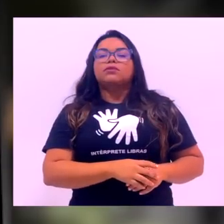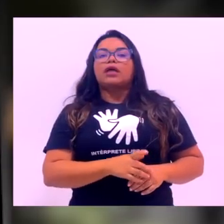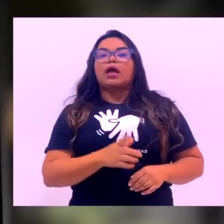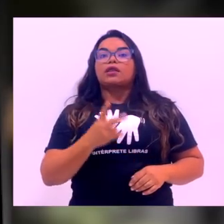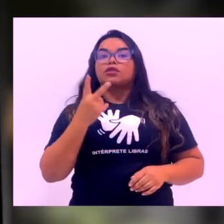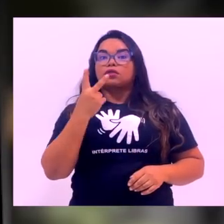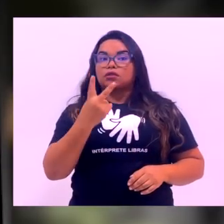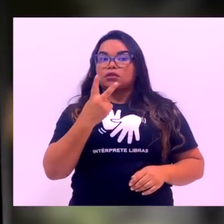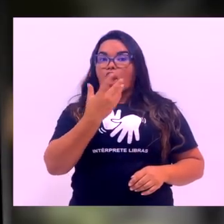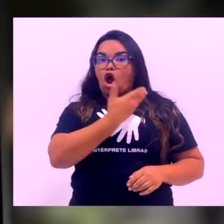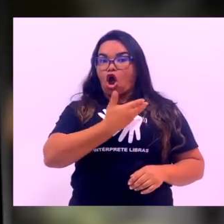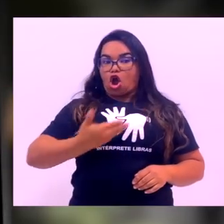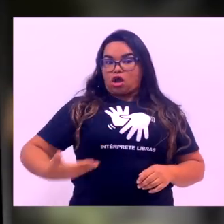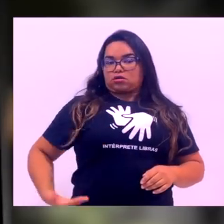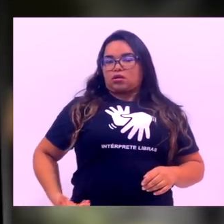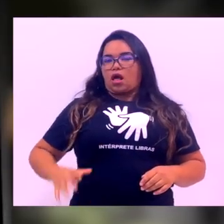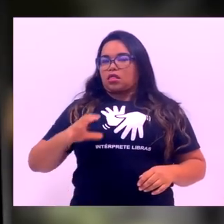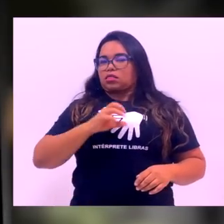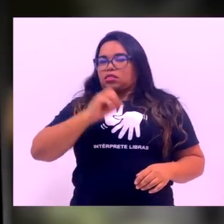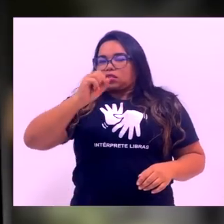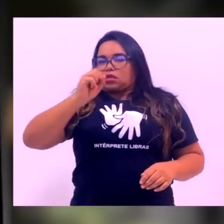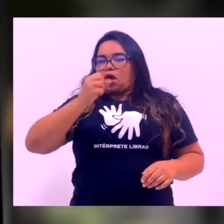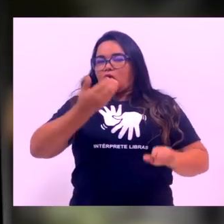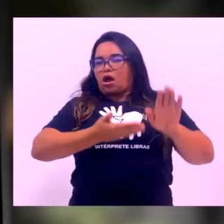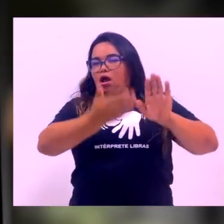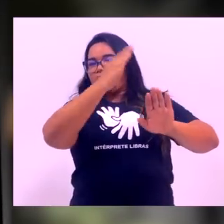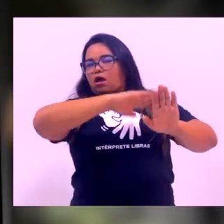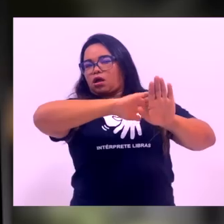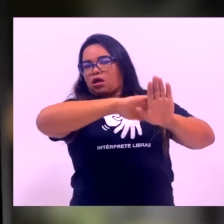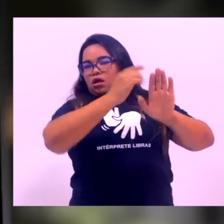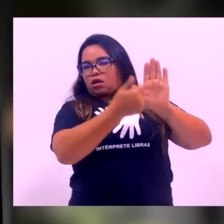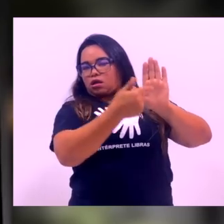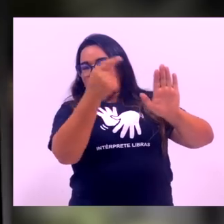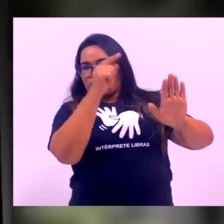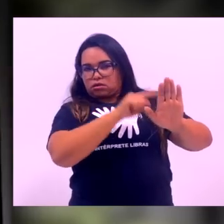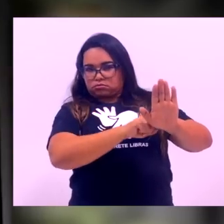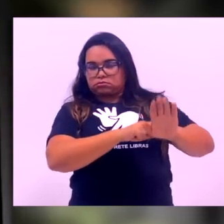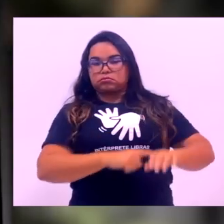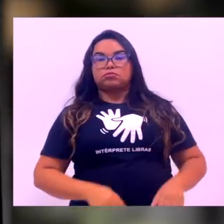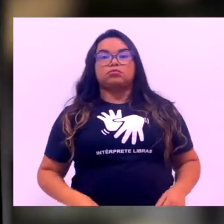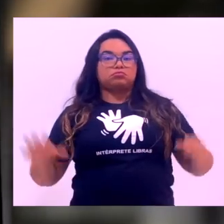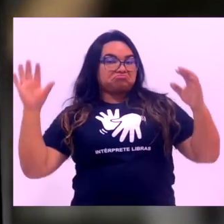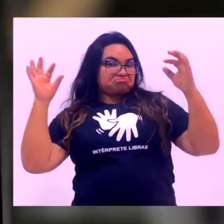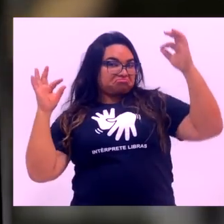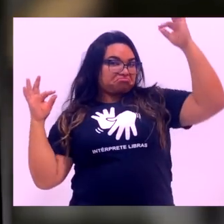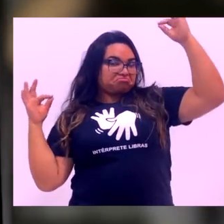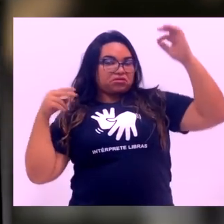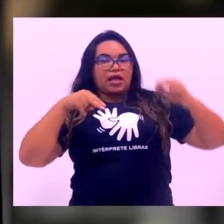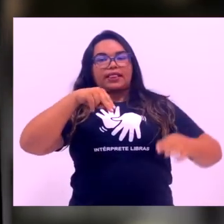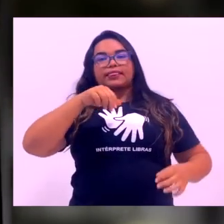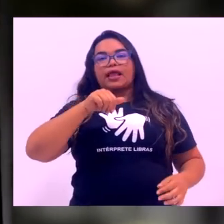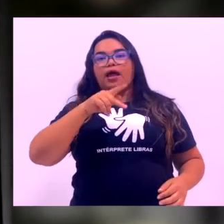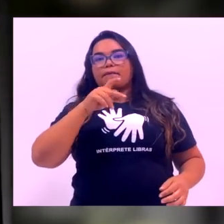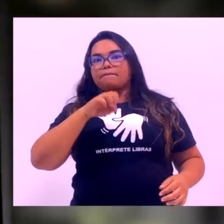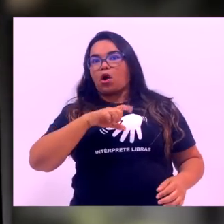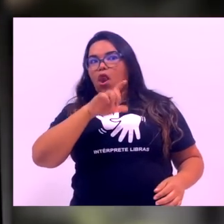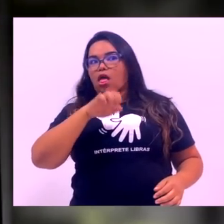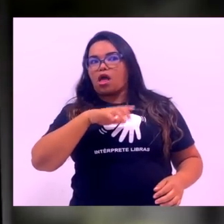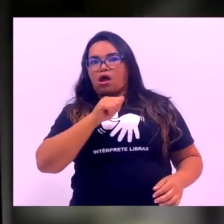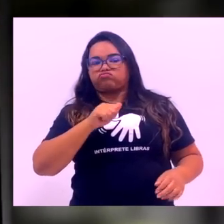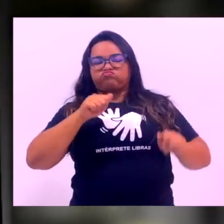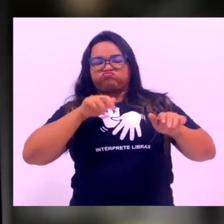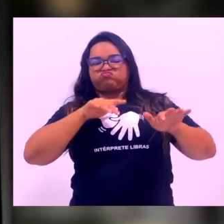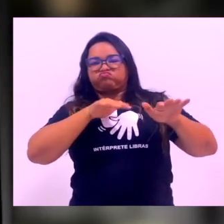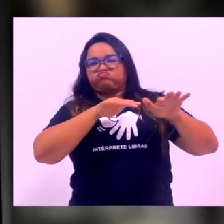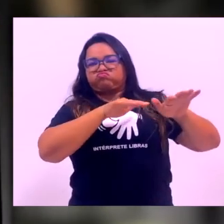que se interessavam muito pelo ocultismo. Um era Napoleão. Napoleão enviava exércitos inteiros